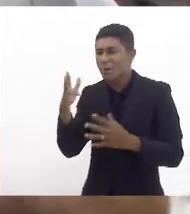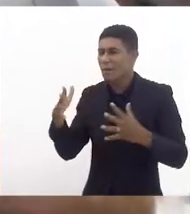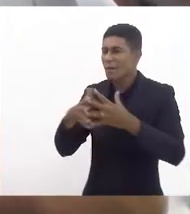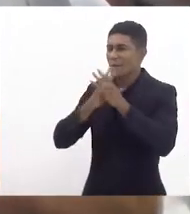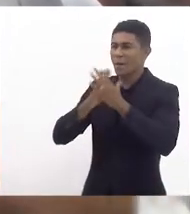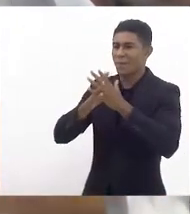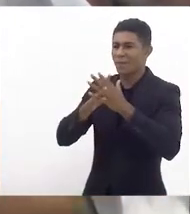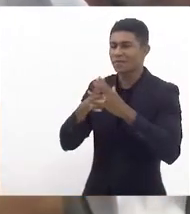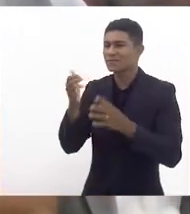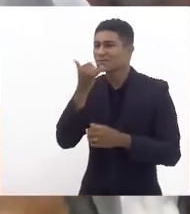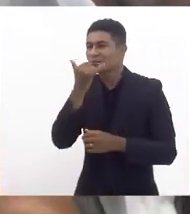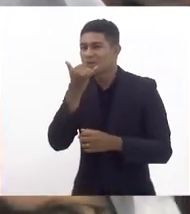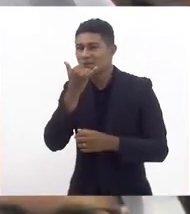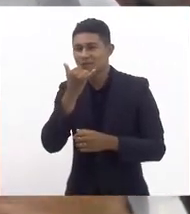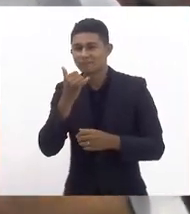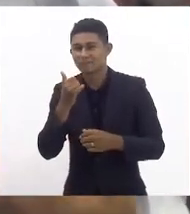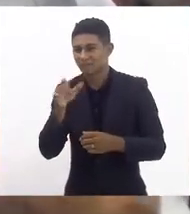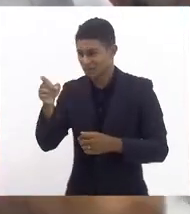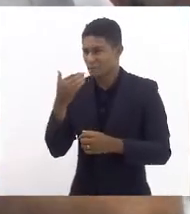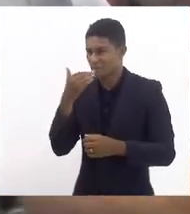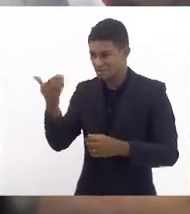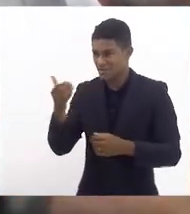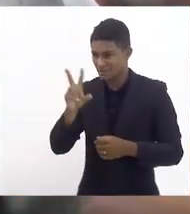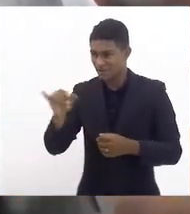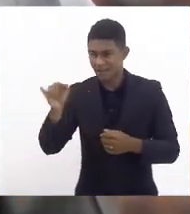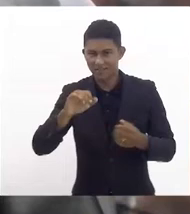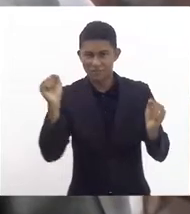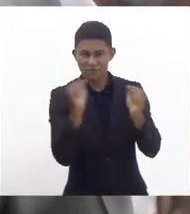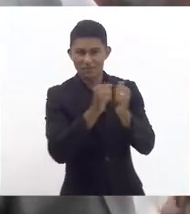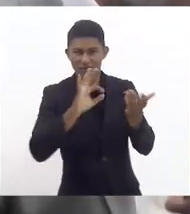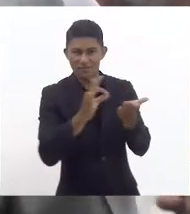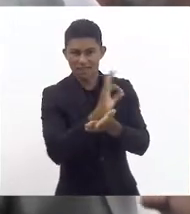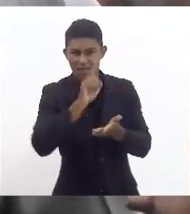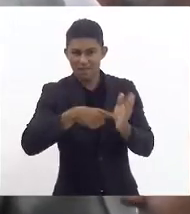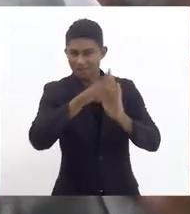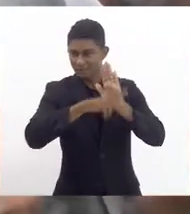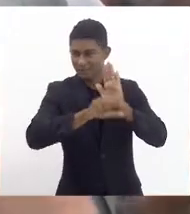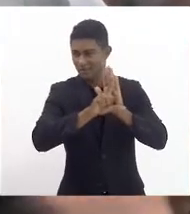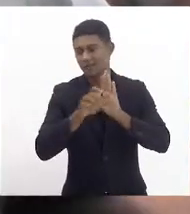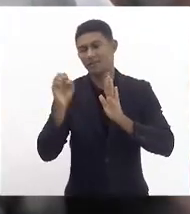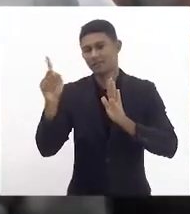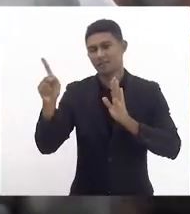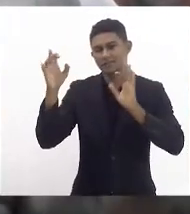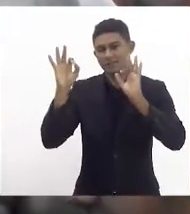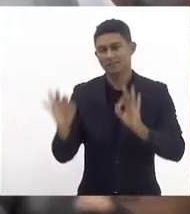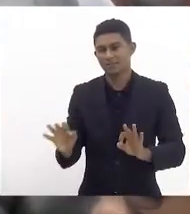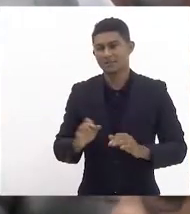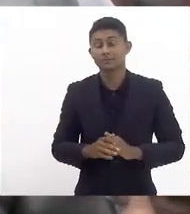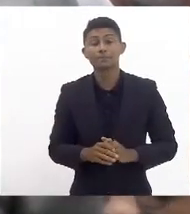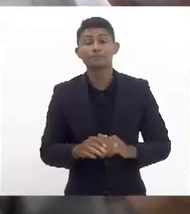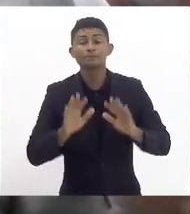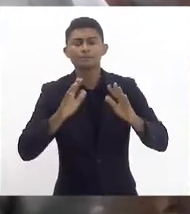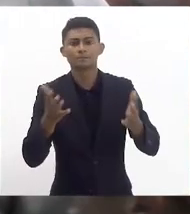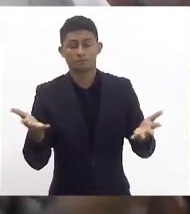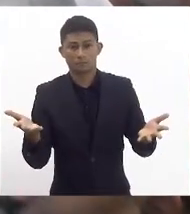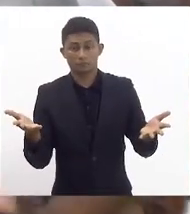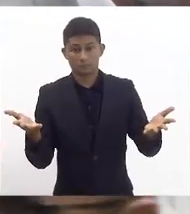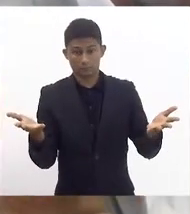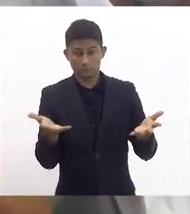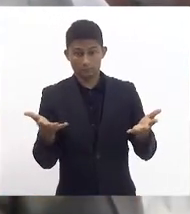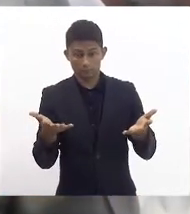O senhor vai pedir a coautoria. Tá certo. Bom, nesse momento, senhora presidenta, em que a gente